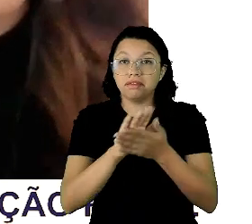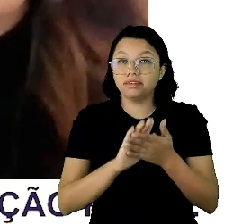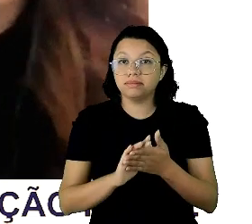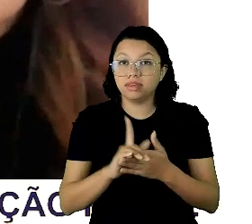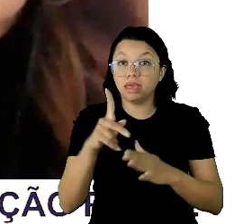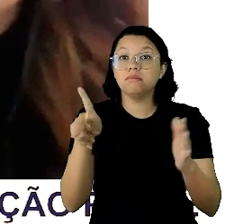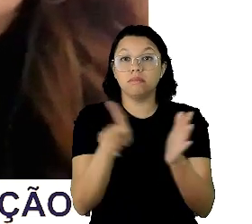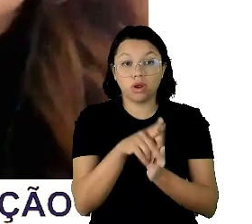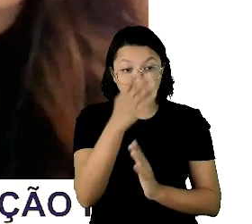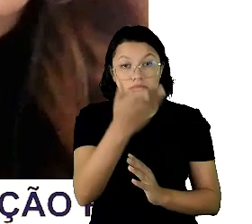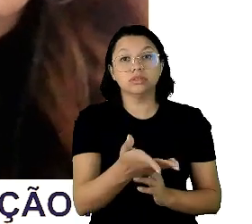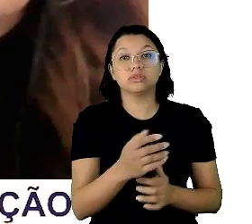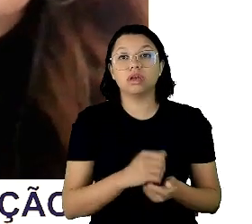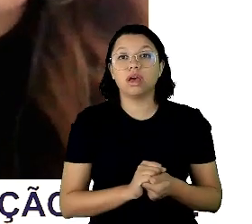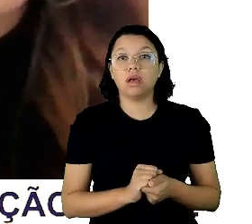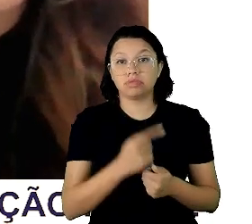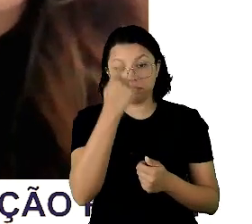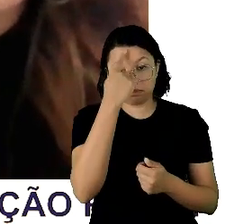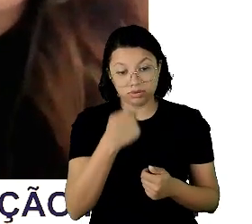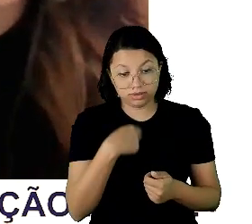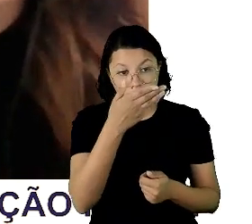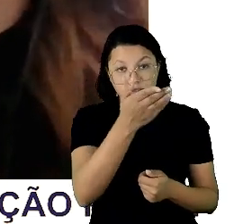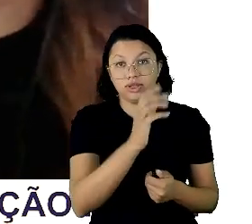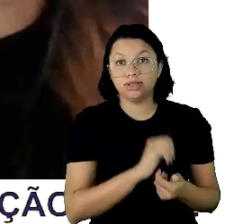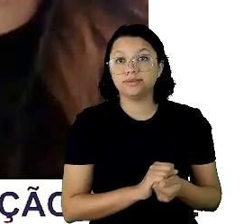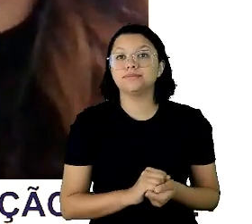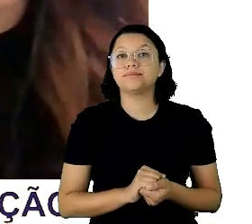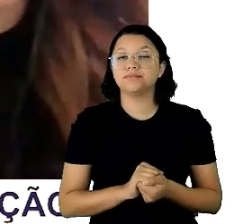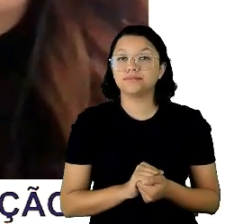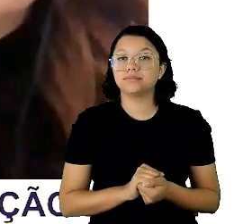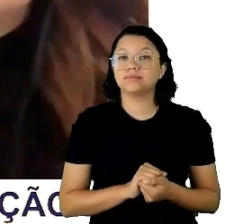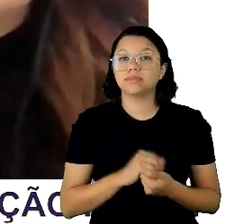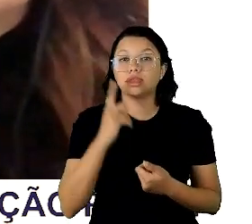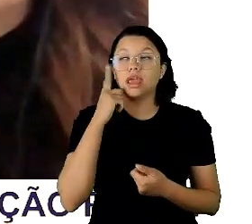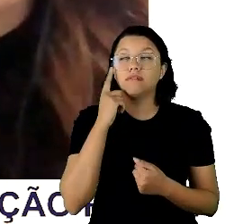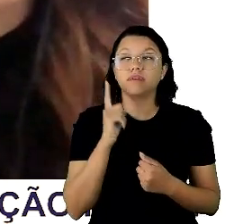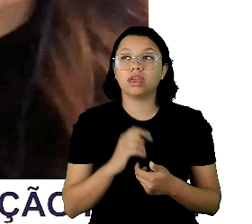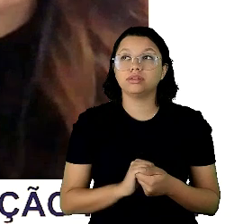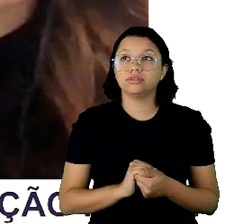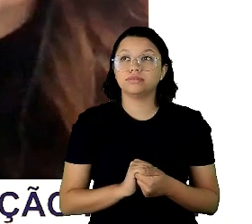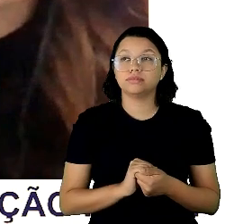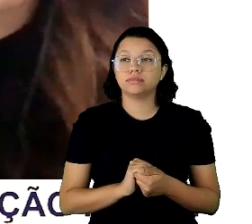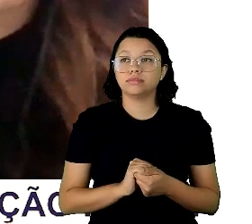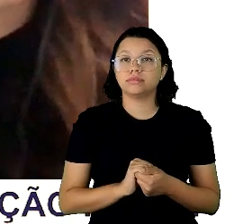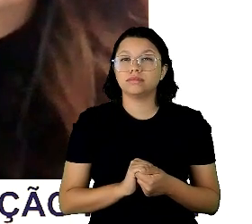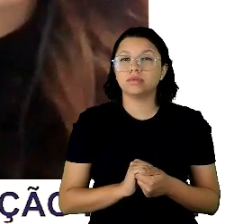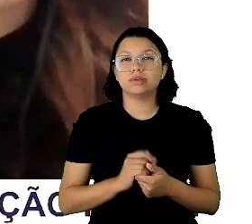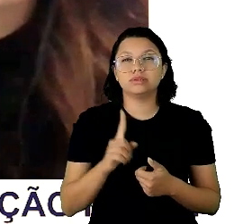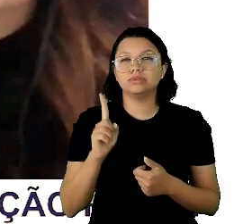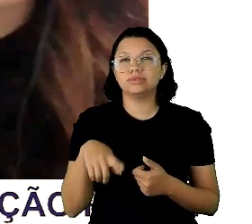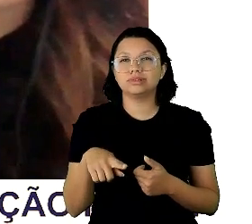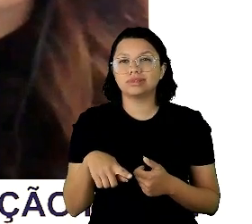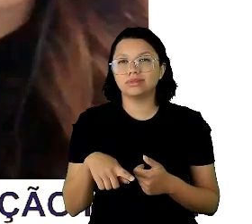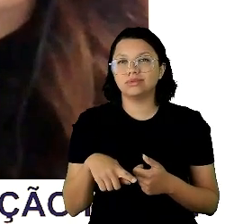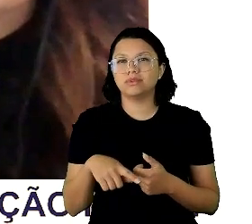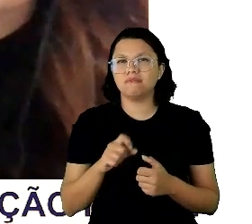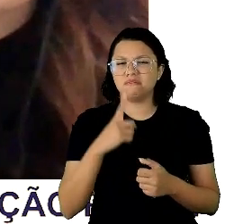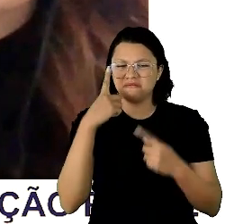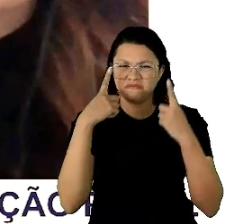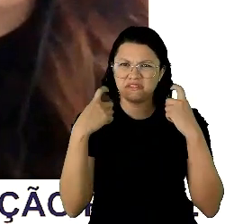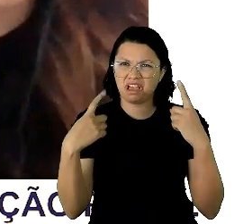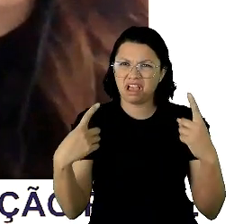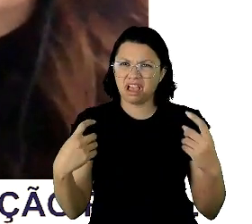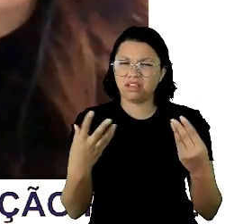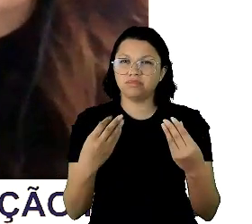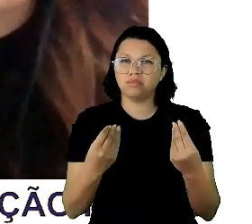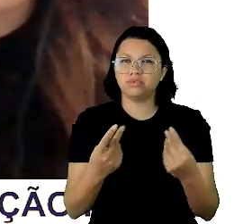caráter mesmo, da personalidade. E eu vejo quando assim são atos muito violentos, muito absurdos, as pessoas falam,